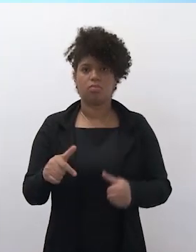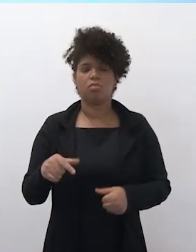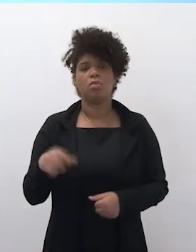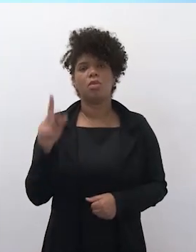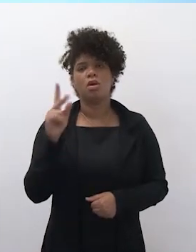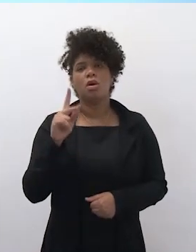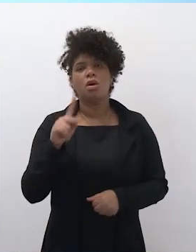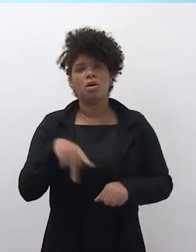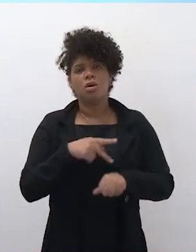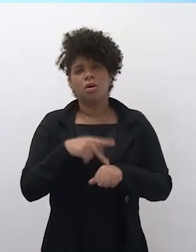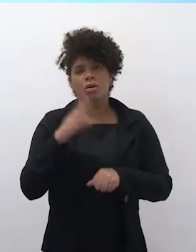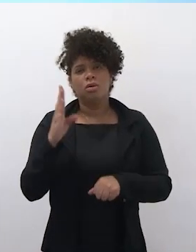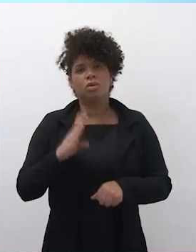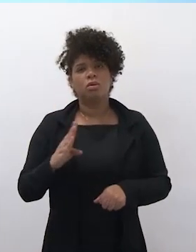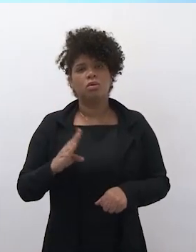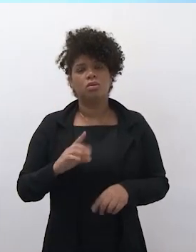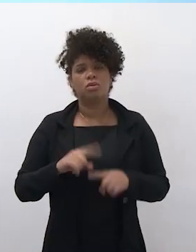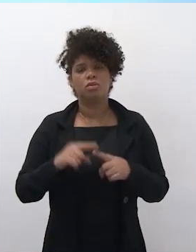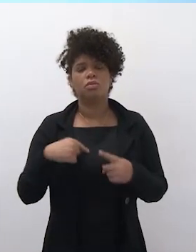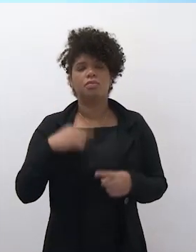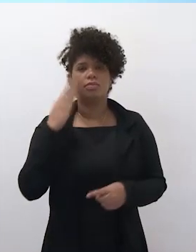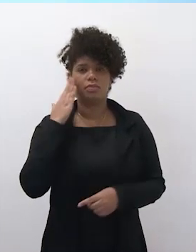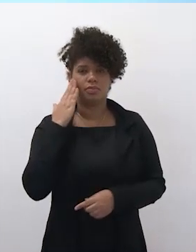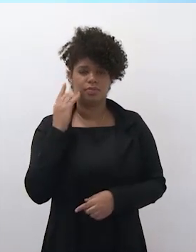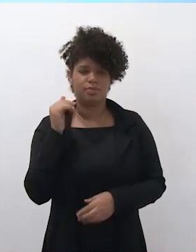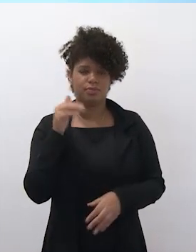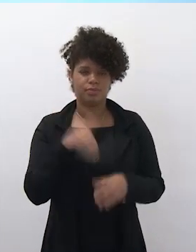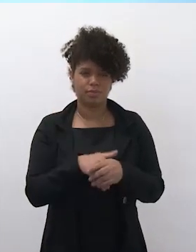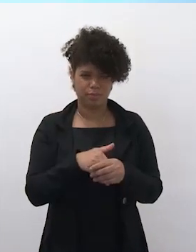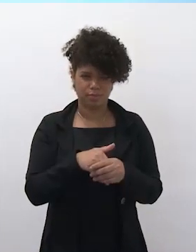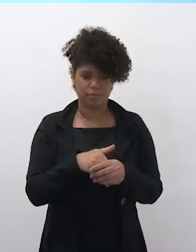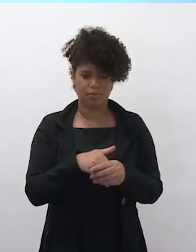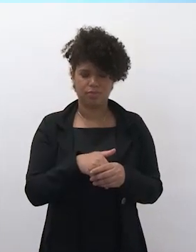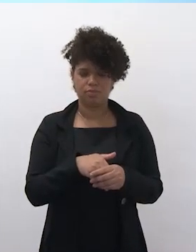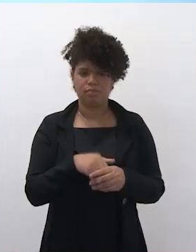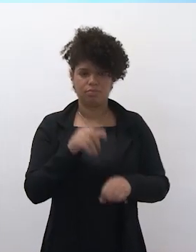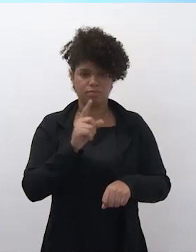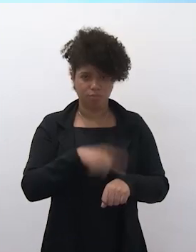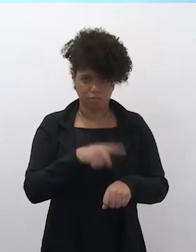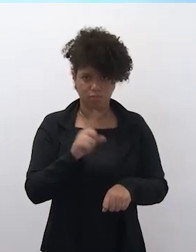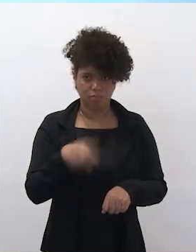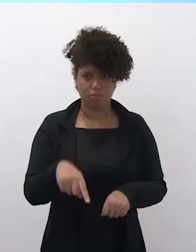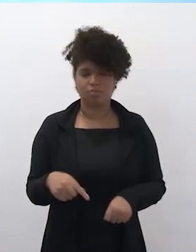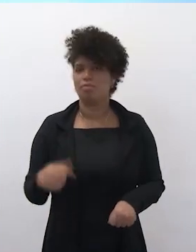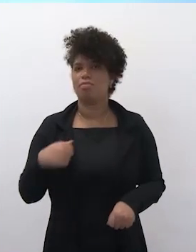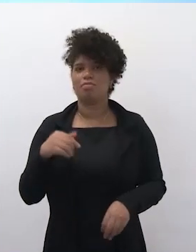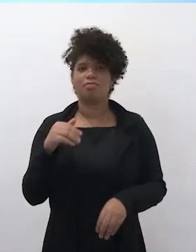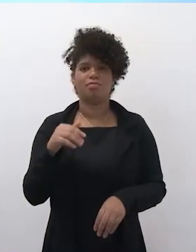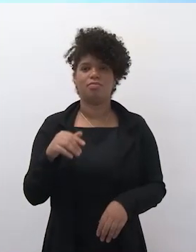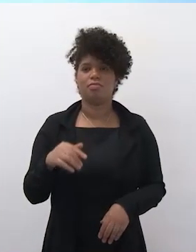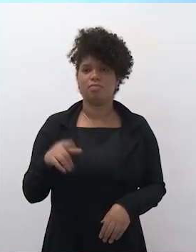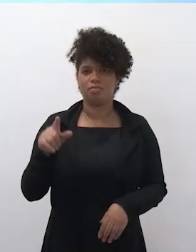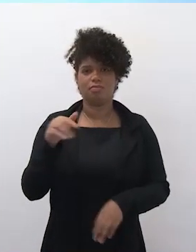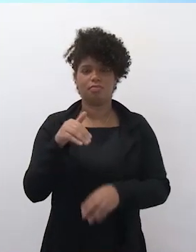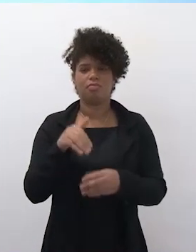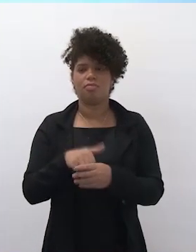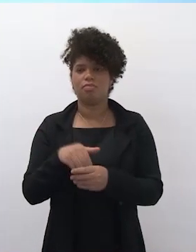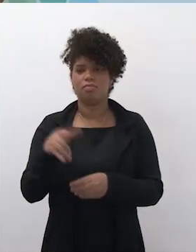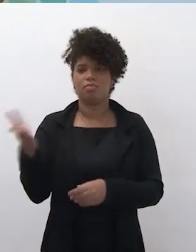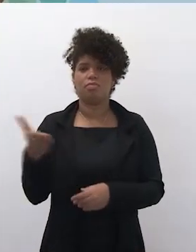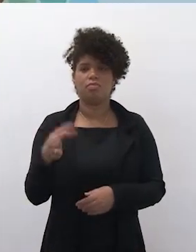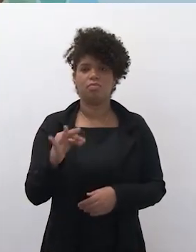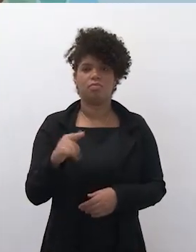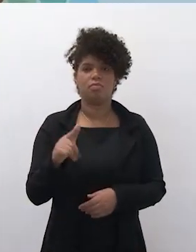país. Mas a gente também entende que esse voto, né, ele não tem uma consequência imediata. Né? Eu votei no Thiago, ele assumiu